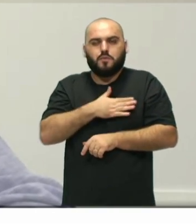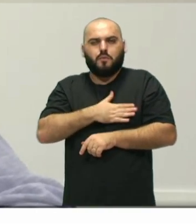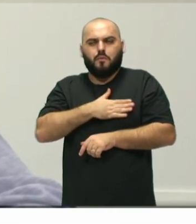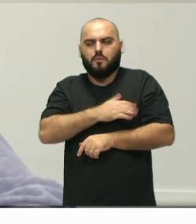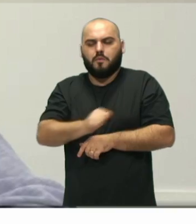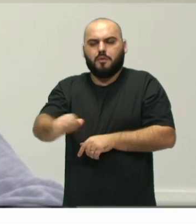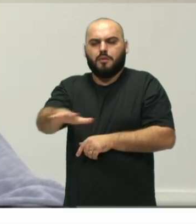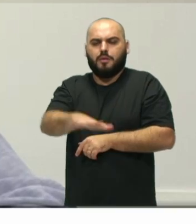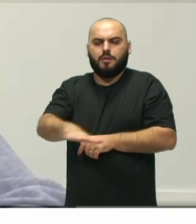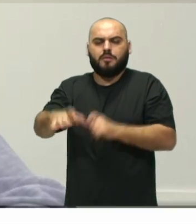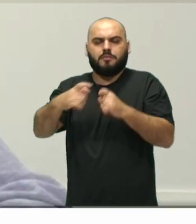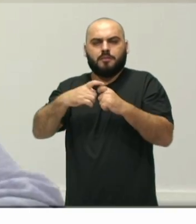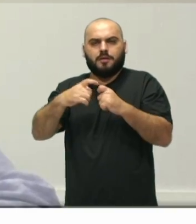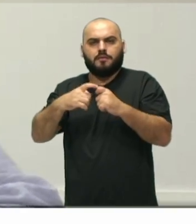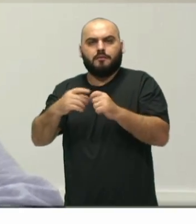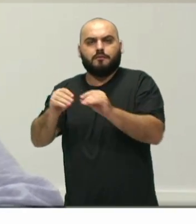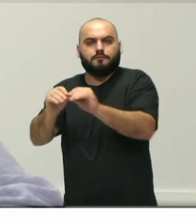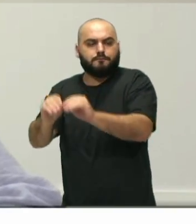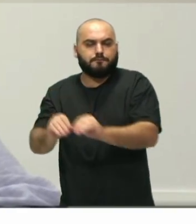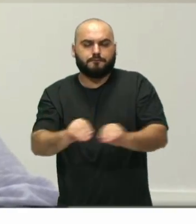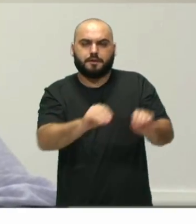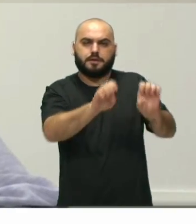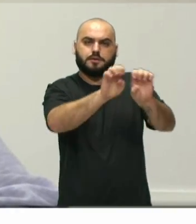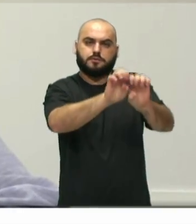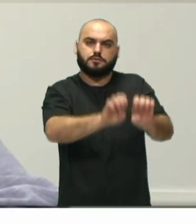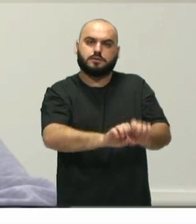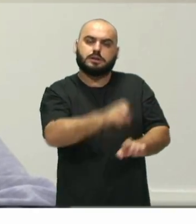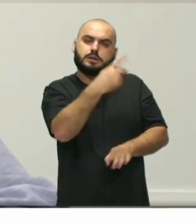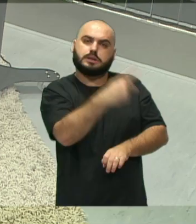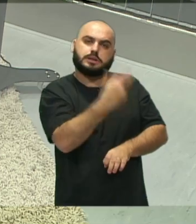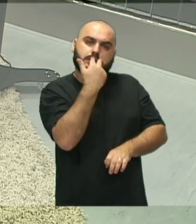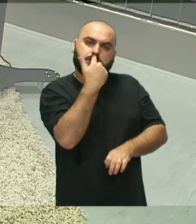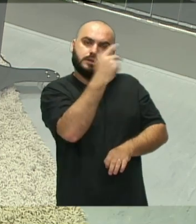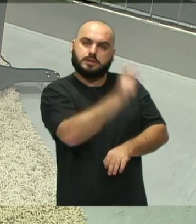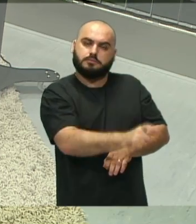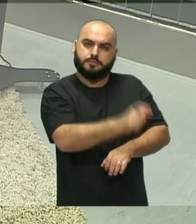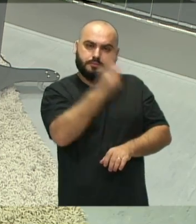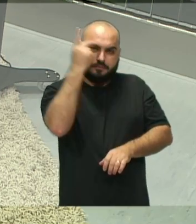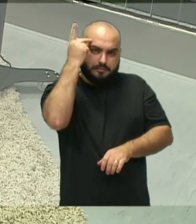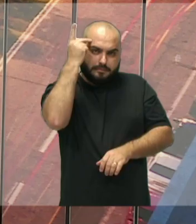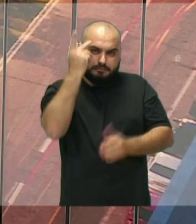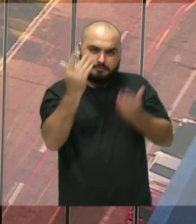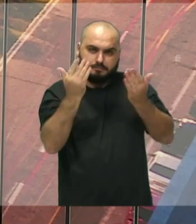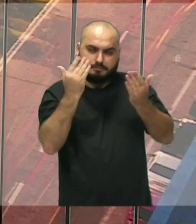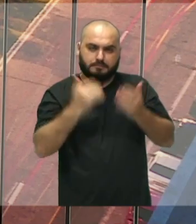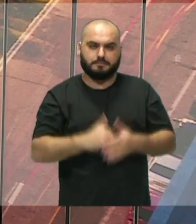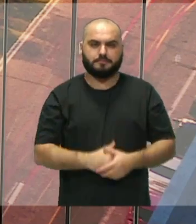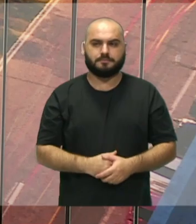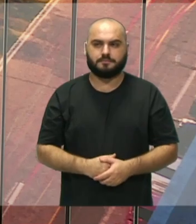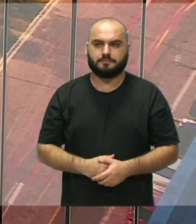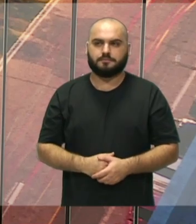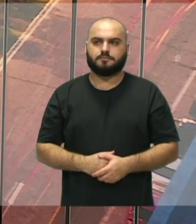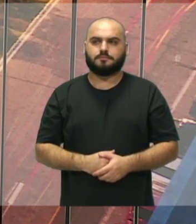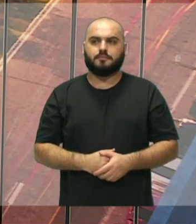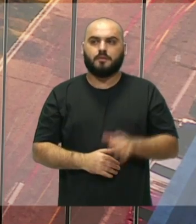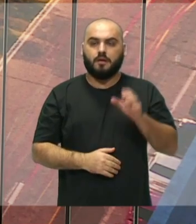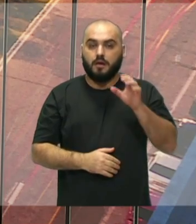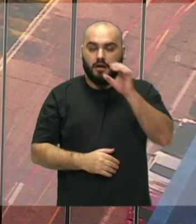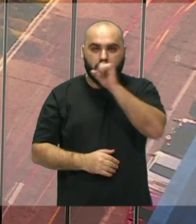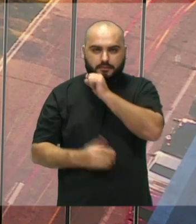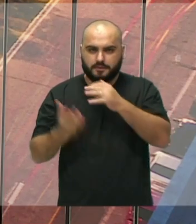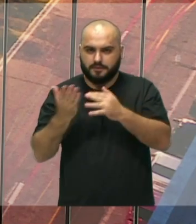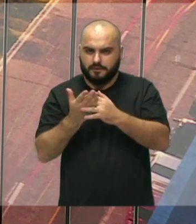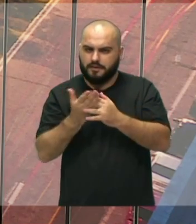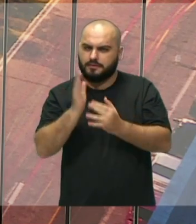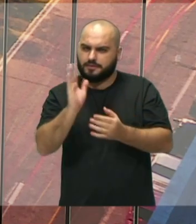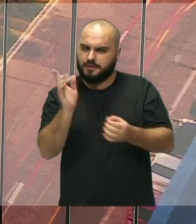área e da área médica a se estruturar nessa área da psicologia. Bom, nós vamos fazer mais um rápido intervalo. Já